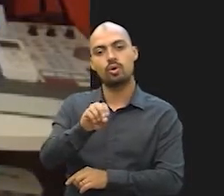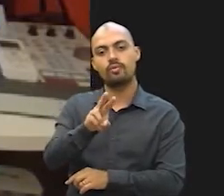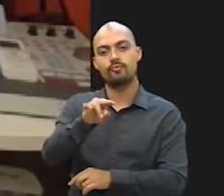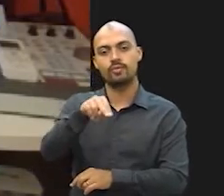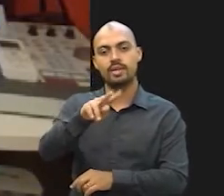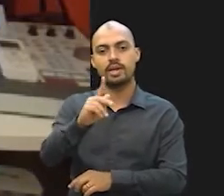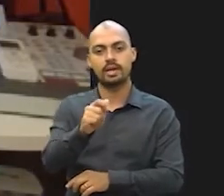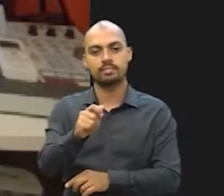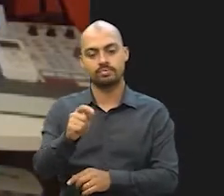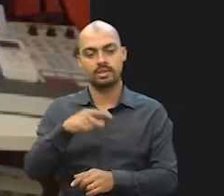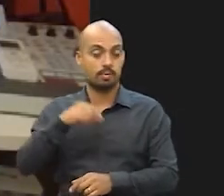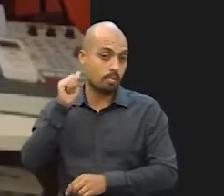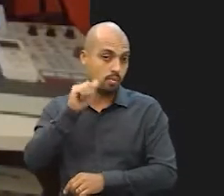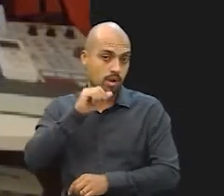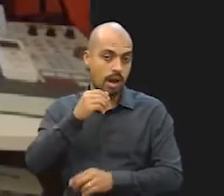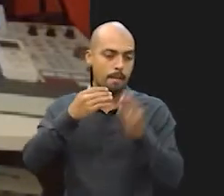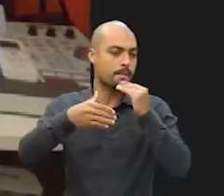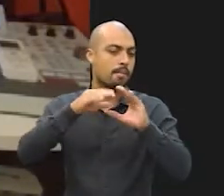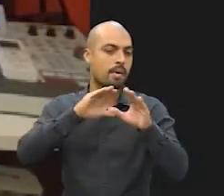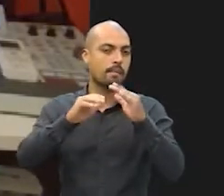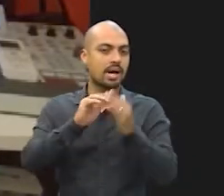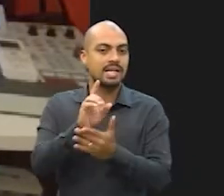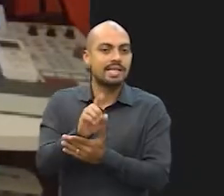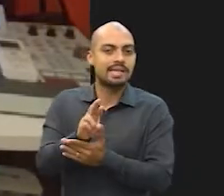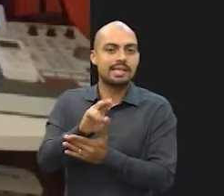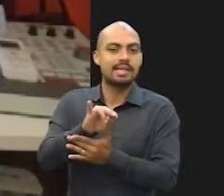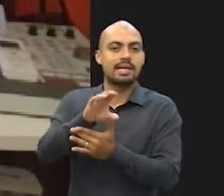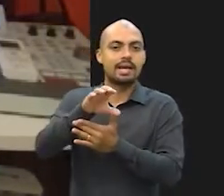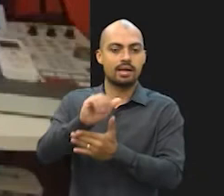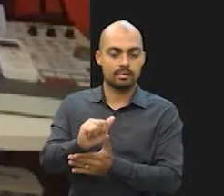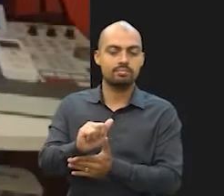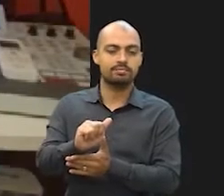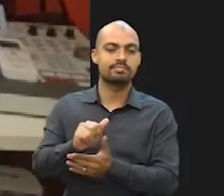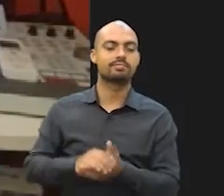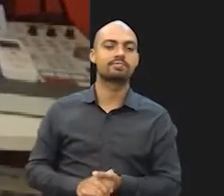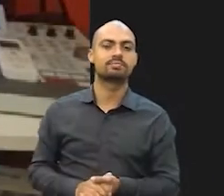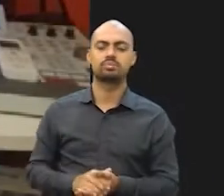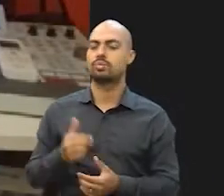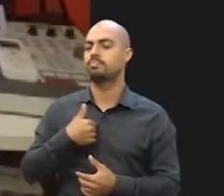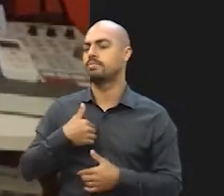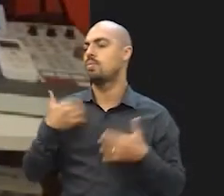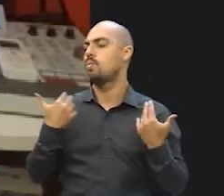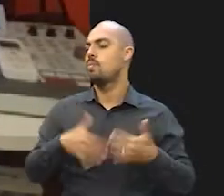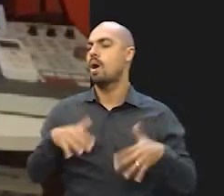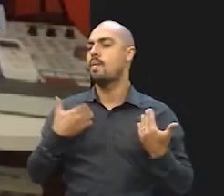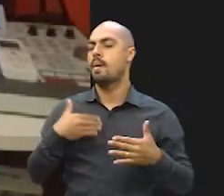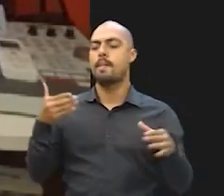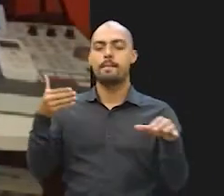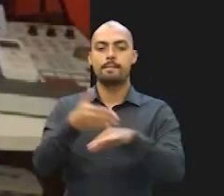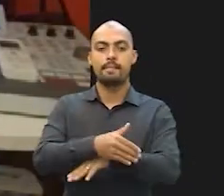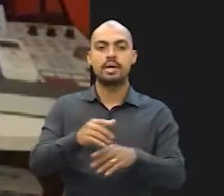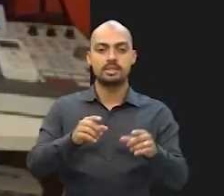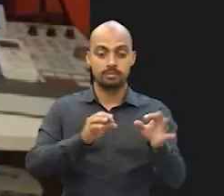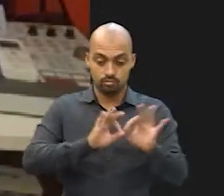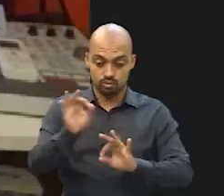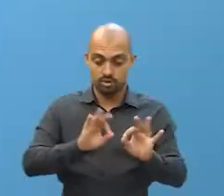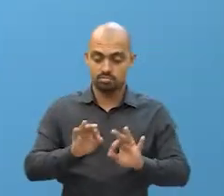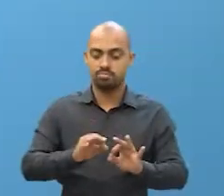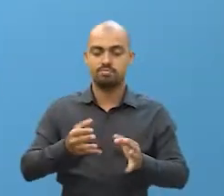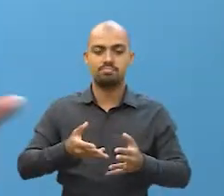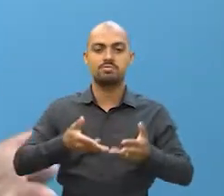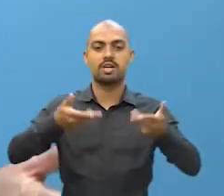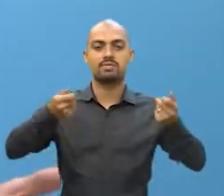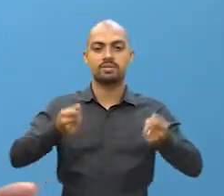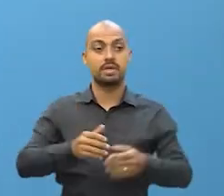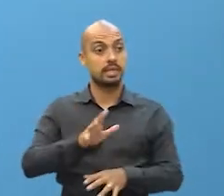que é uma cantora de São Paulo também, que faz parte do selo do Laboratório Fantasma. E para mim foi incrível fazer parte desse projeto todo aí com eles. Aliás,